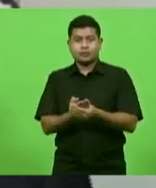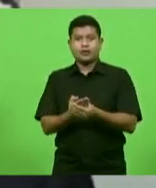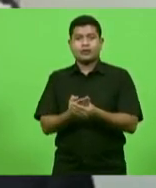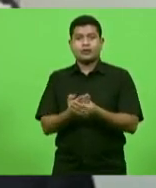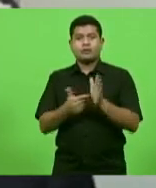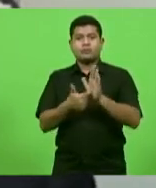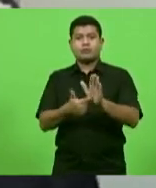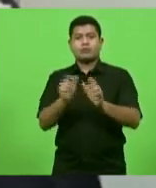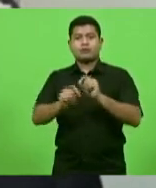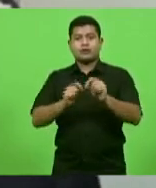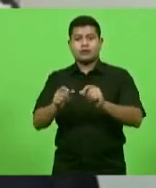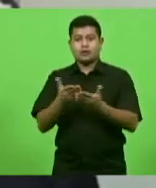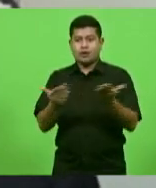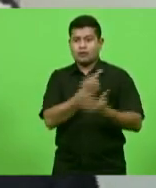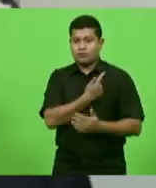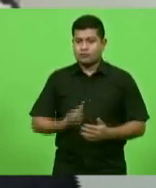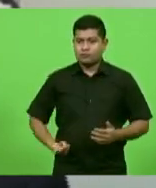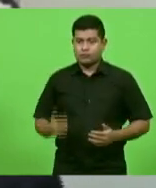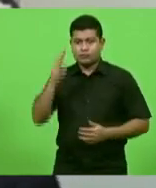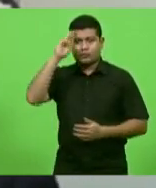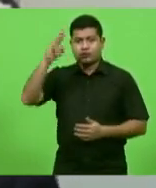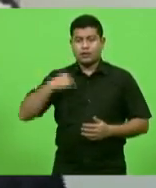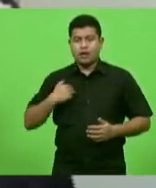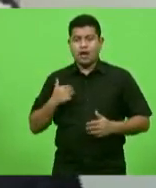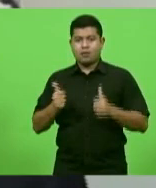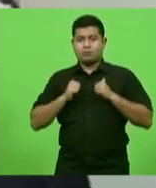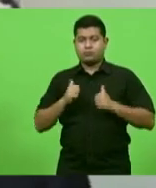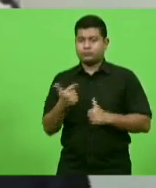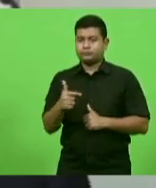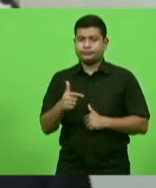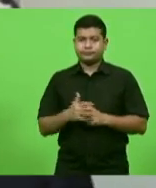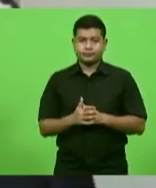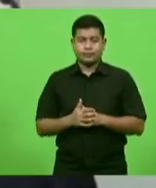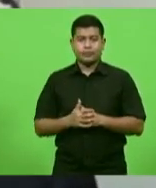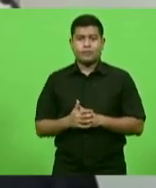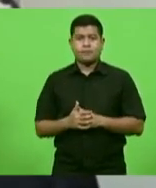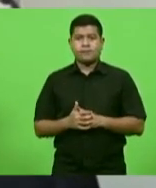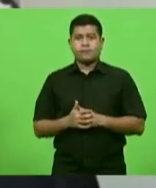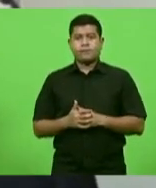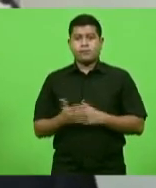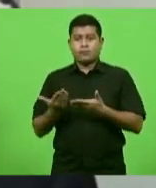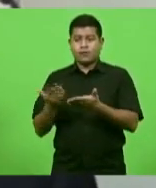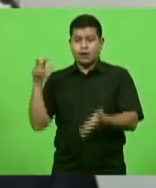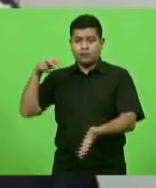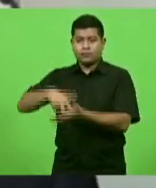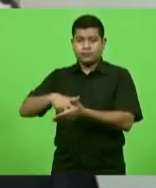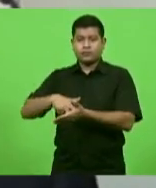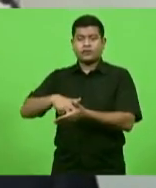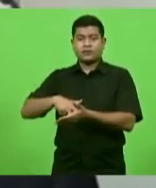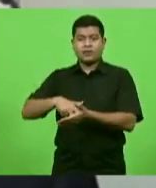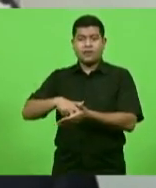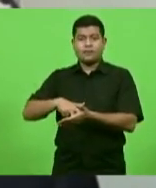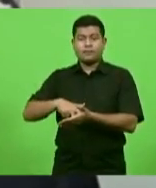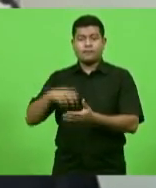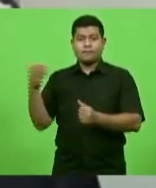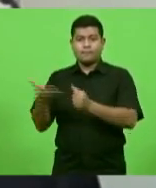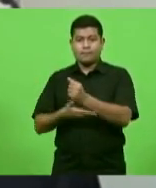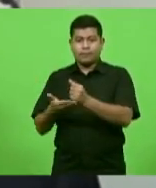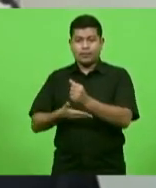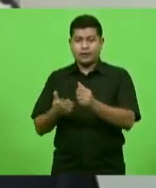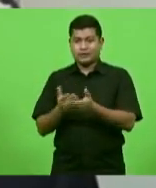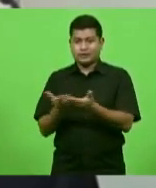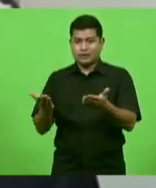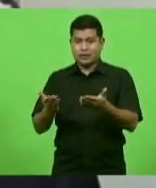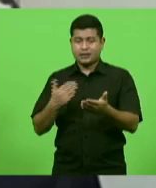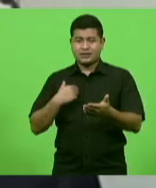não foi omisso quanto à investigação dos Passos não obstante tal fato a punição sumária sem oportunizar o